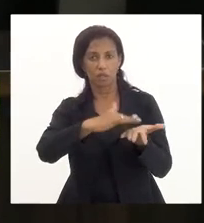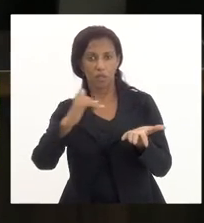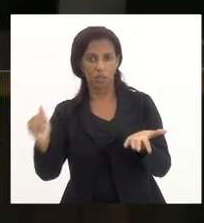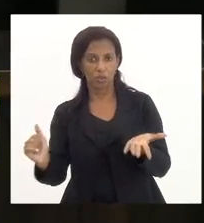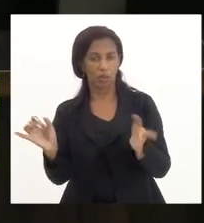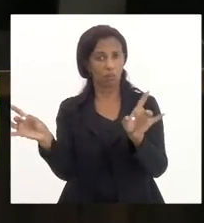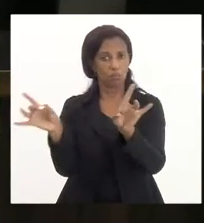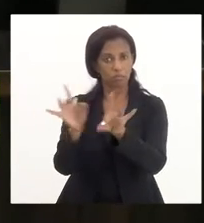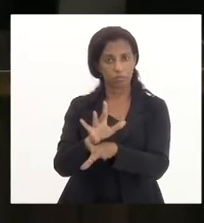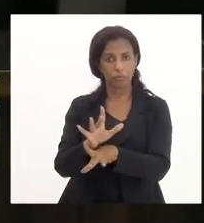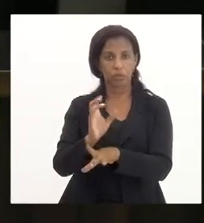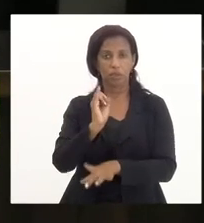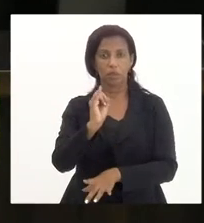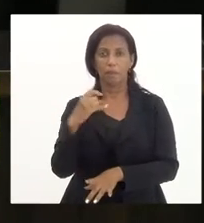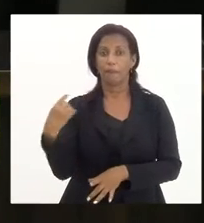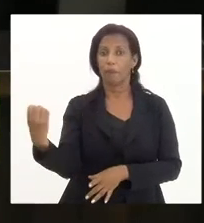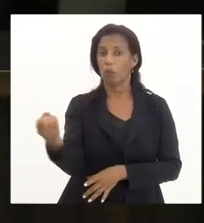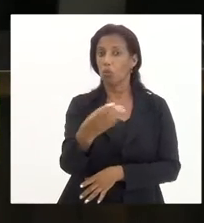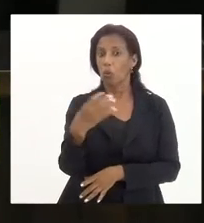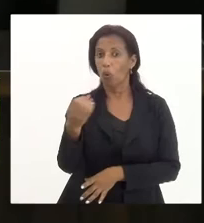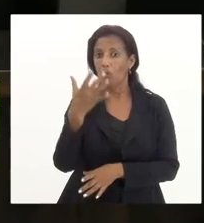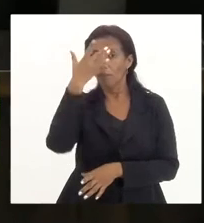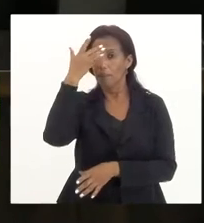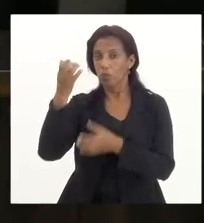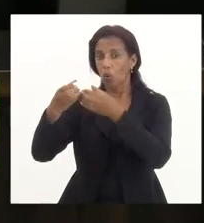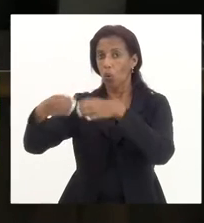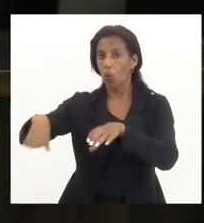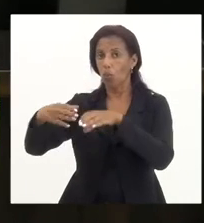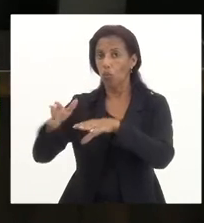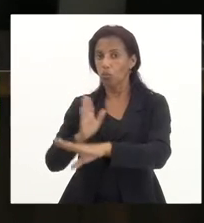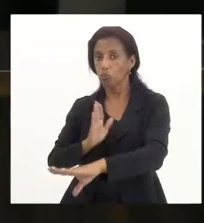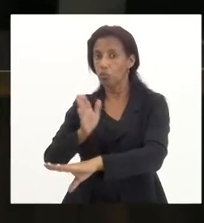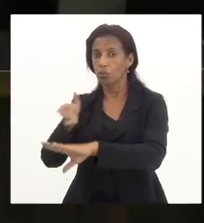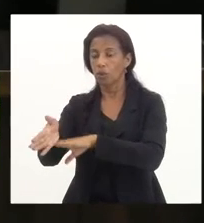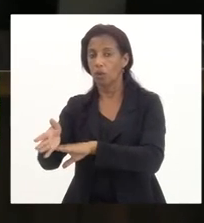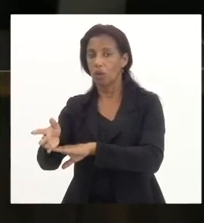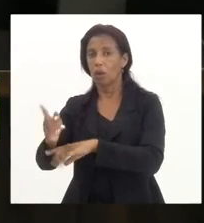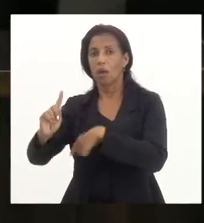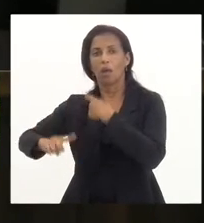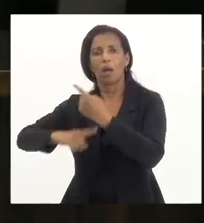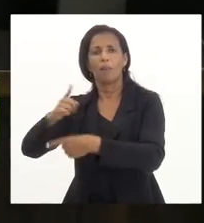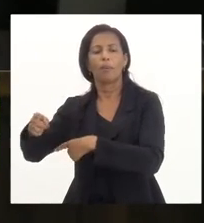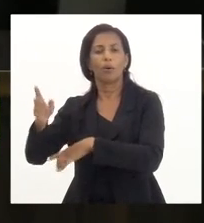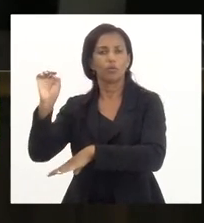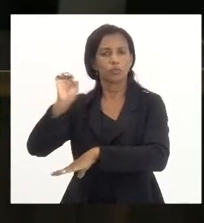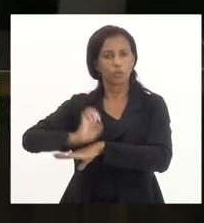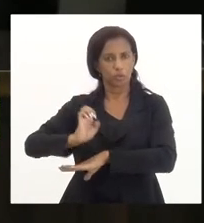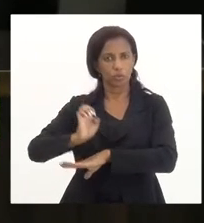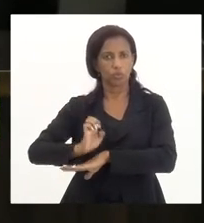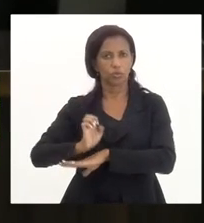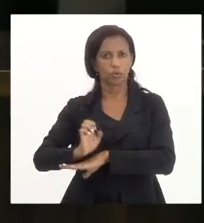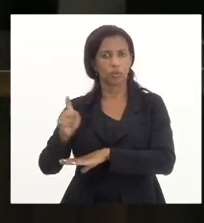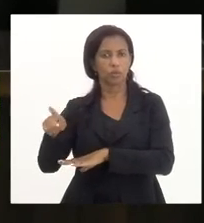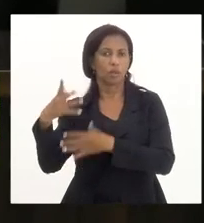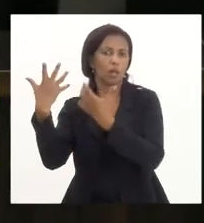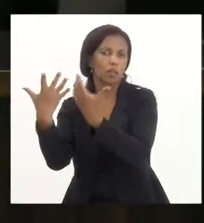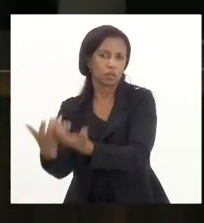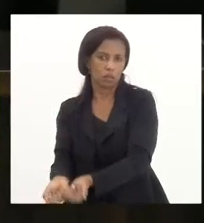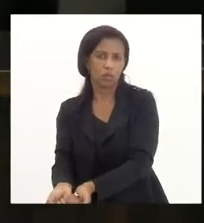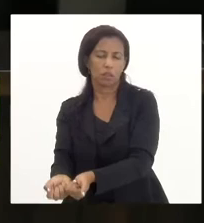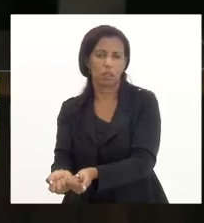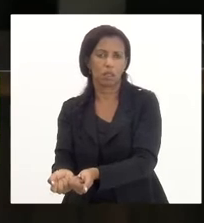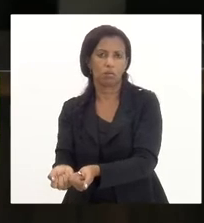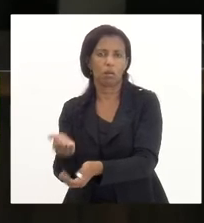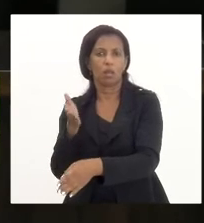será extinto para os novos concursados após o estado ser aceito